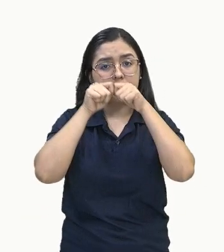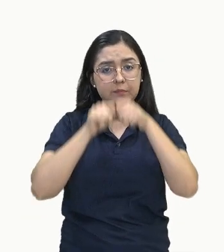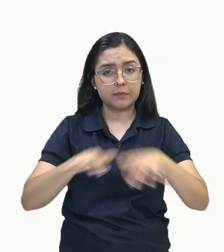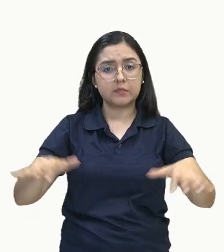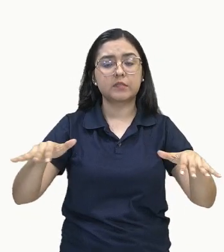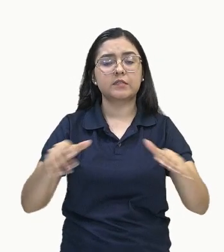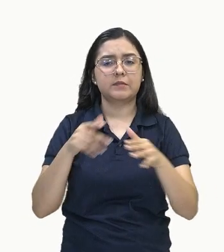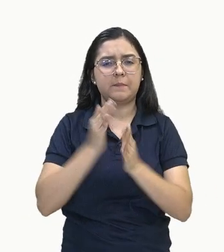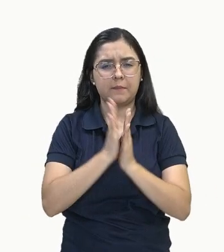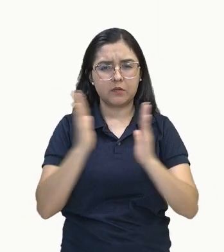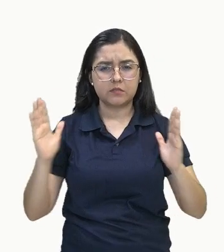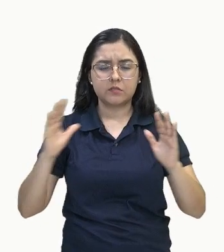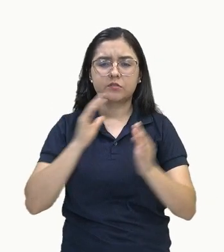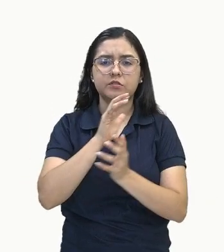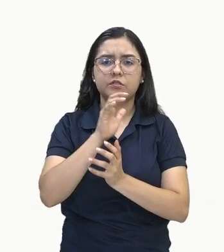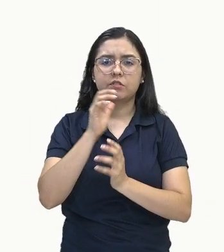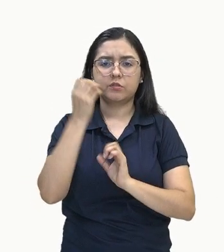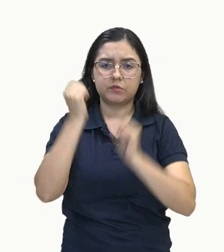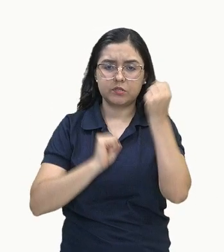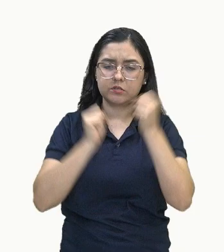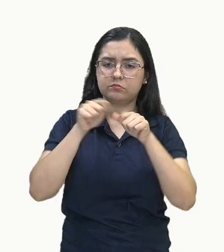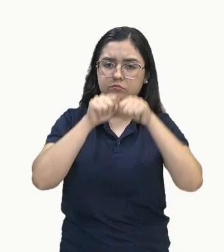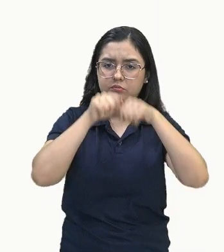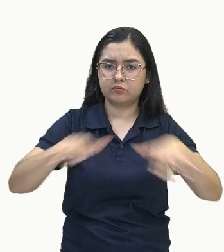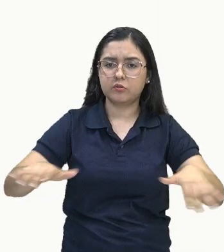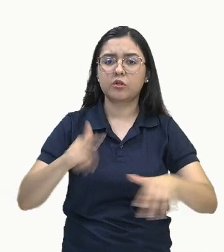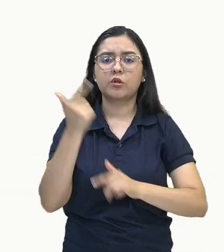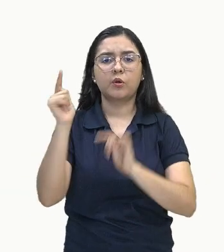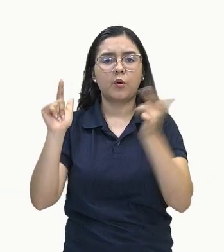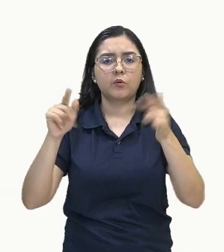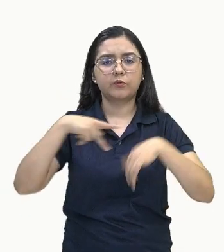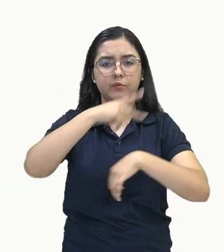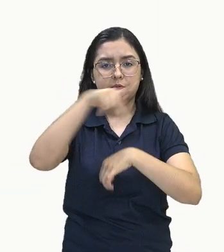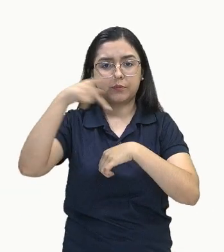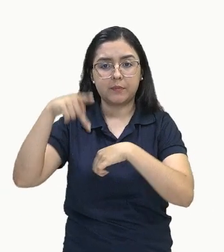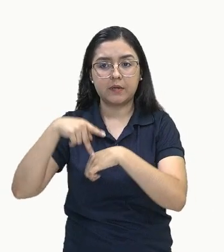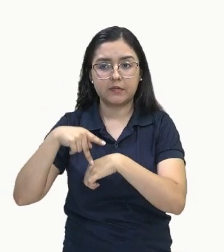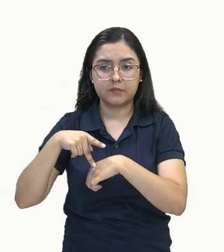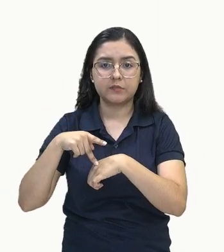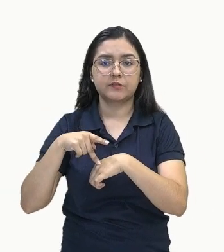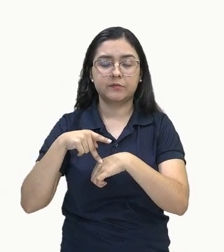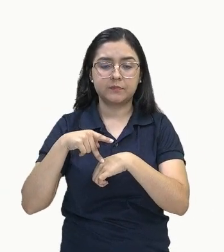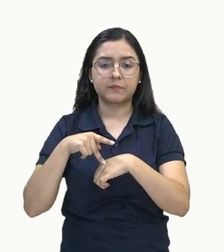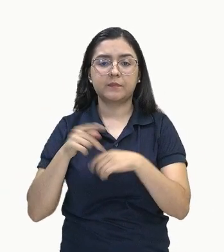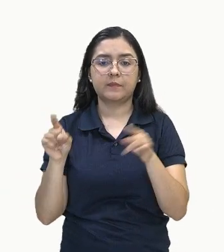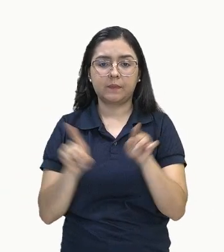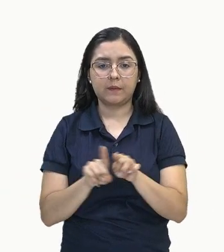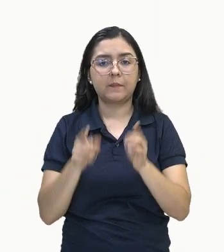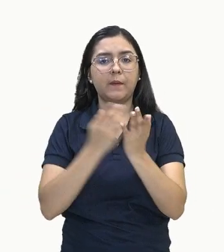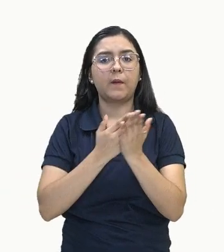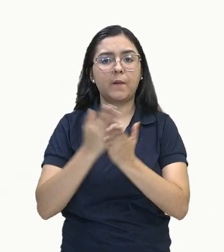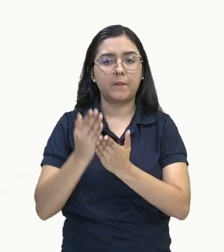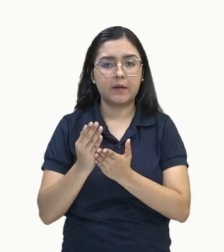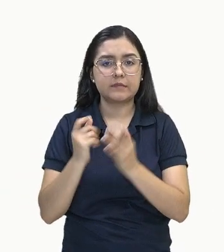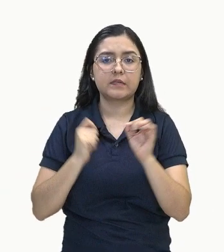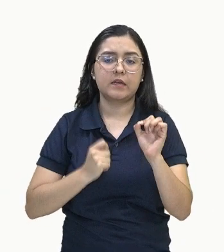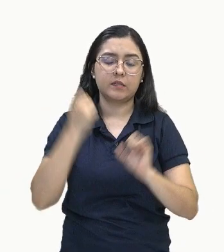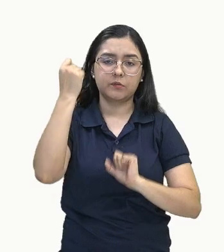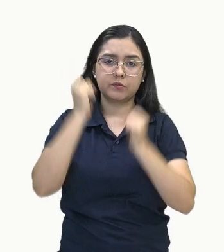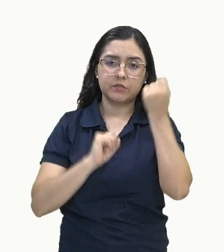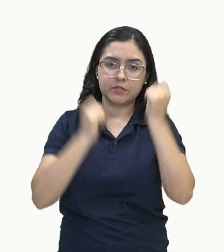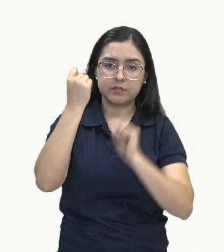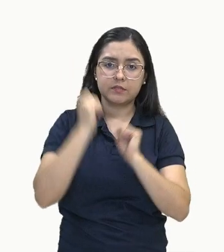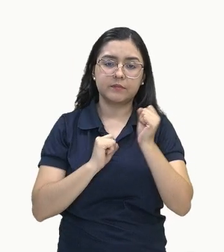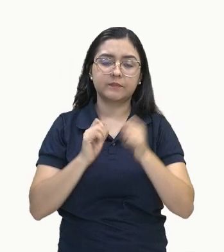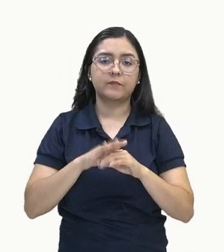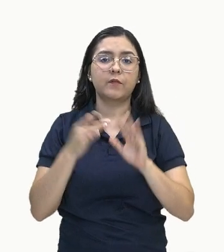esse processo de industrialização e outros países também alcançam esse patamar de nação industrializada. Vou